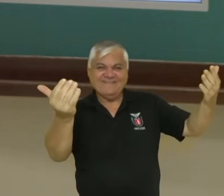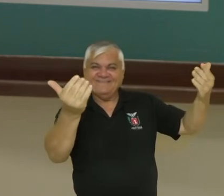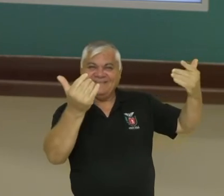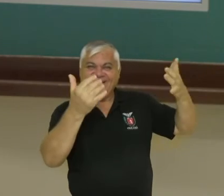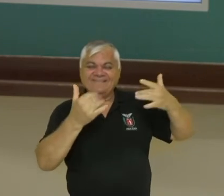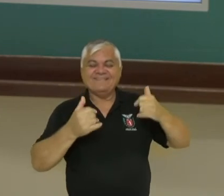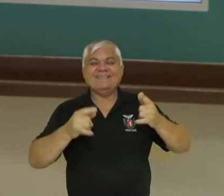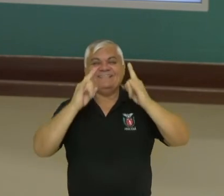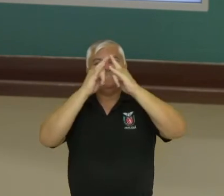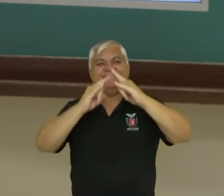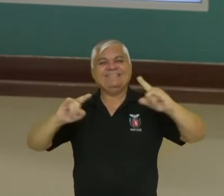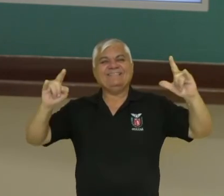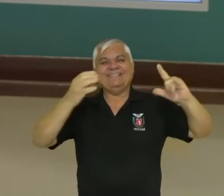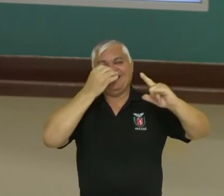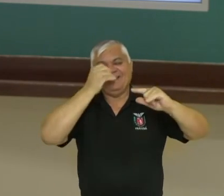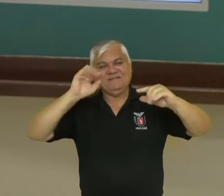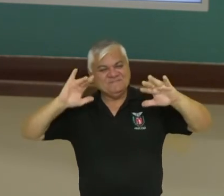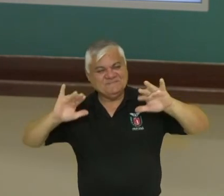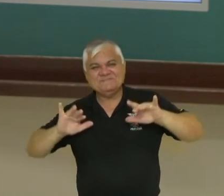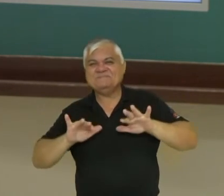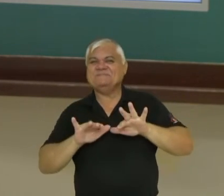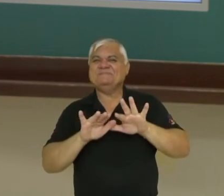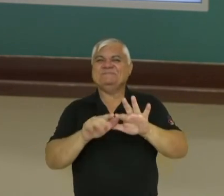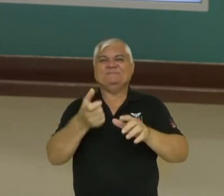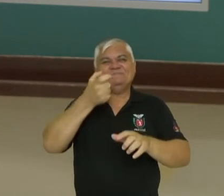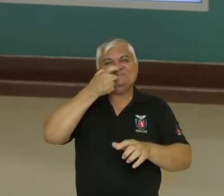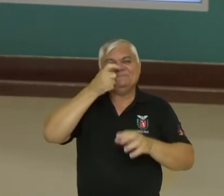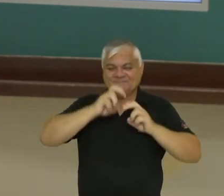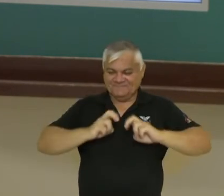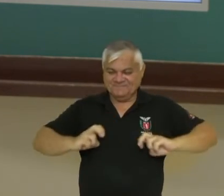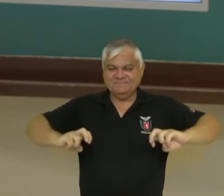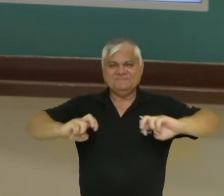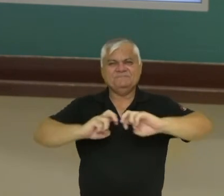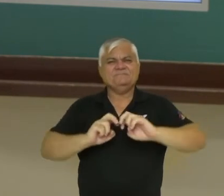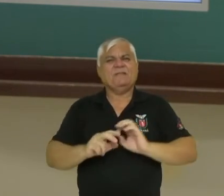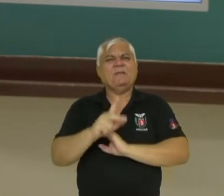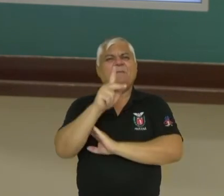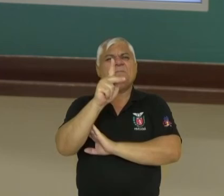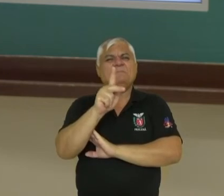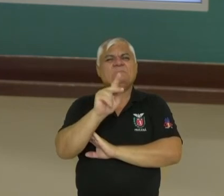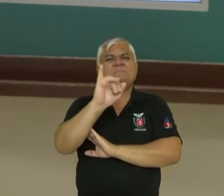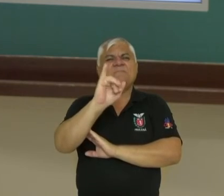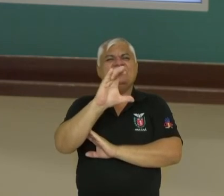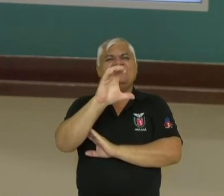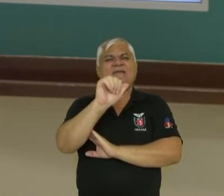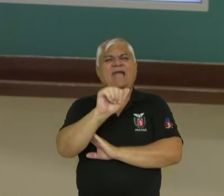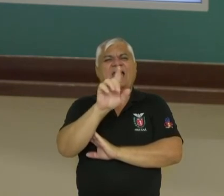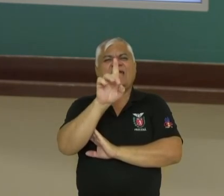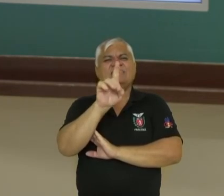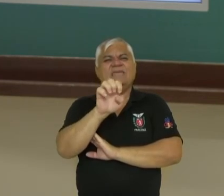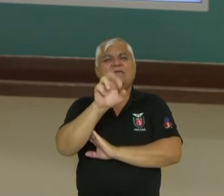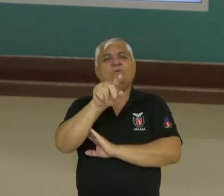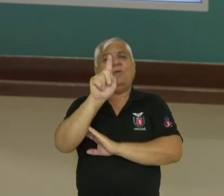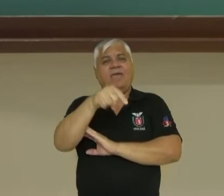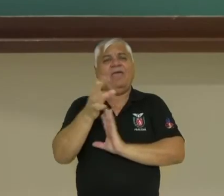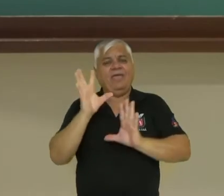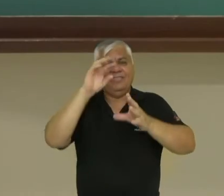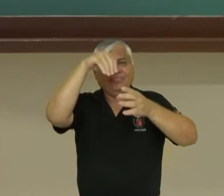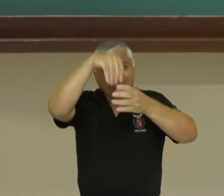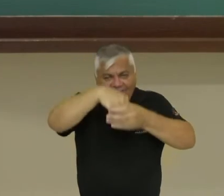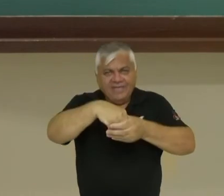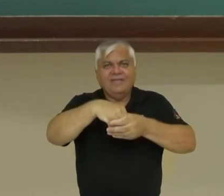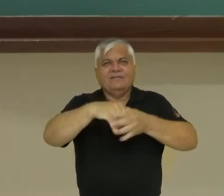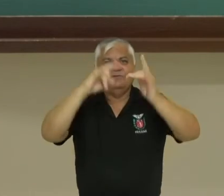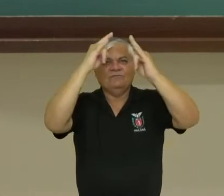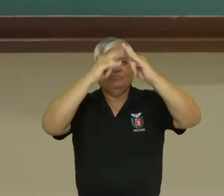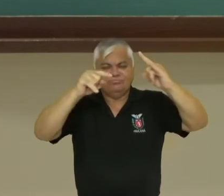ter público para assistir as apresentações ali no picadeiro. Picadeiro, a professora já falou muitas vezes, né? Esse espaço do circo, né? Onde é